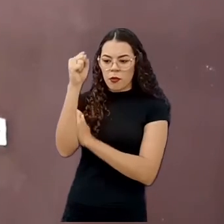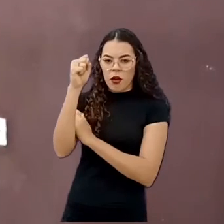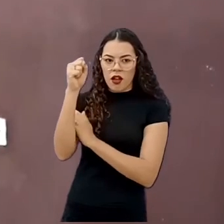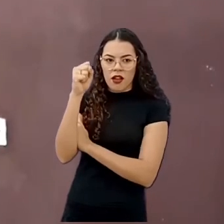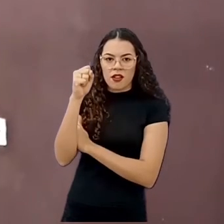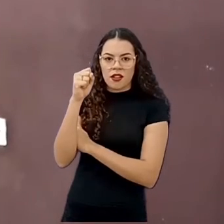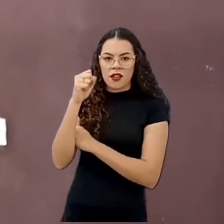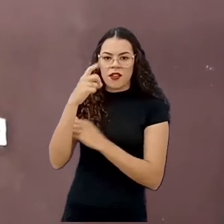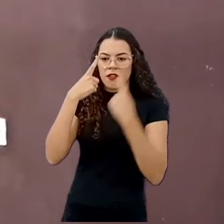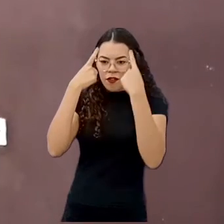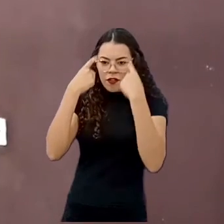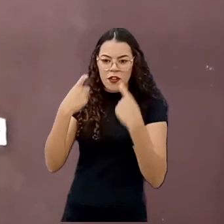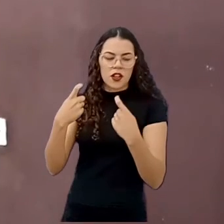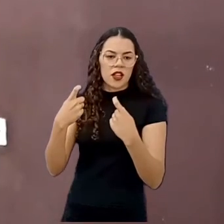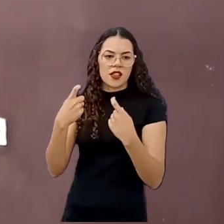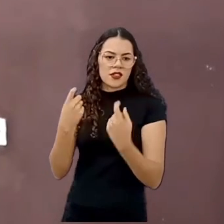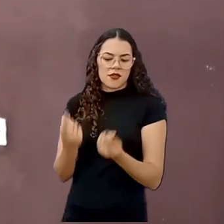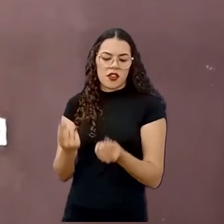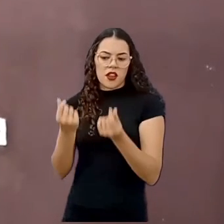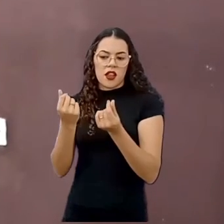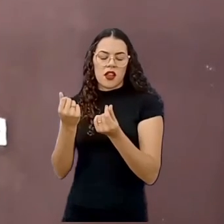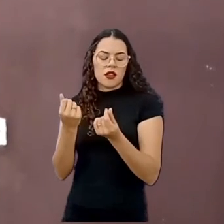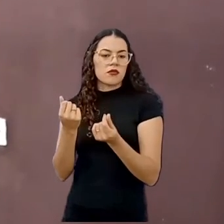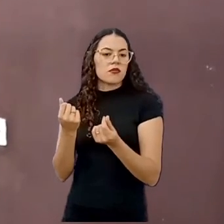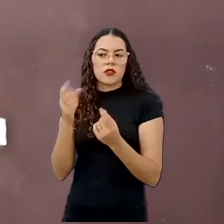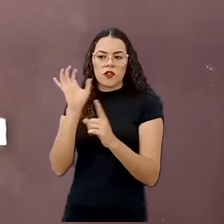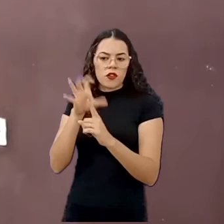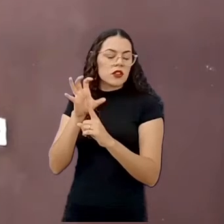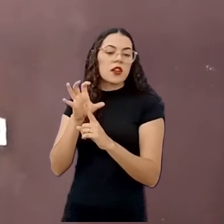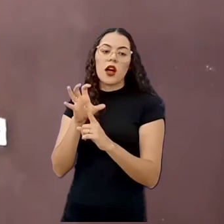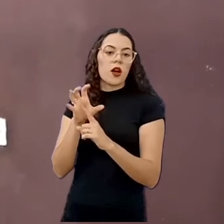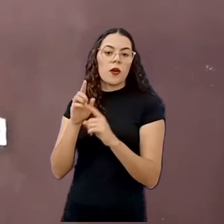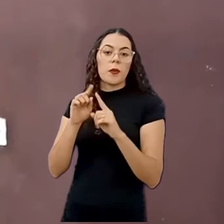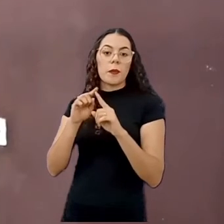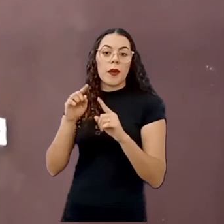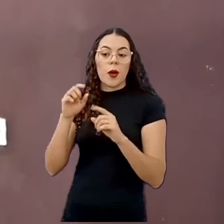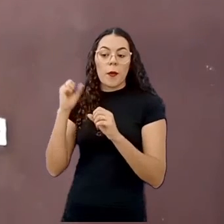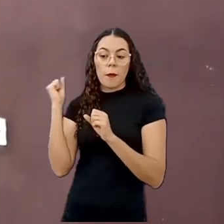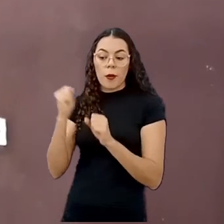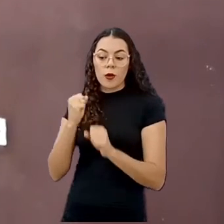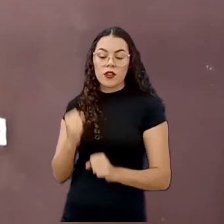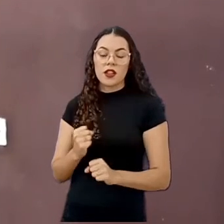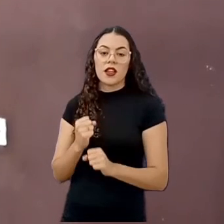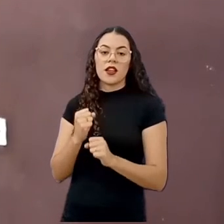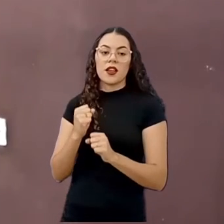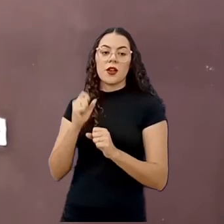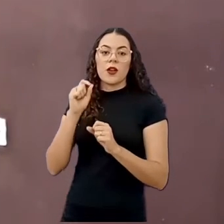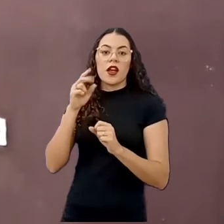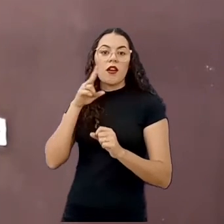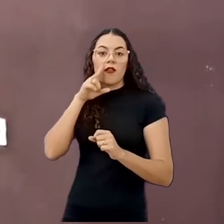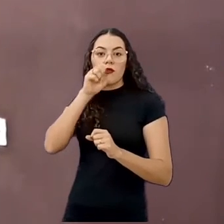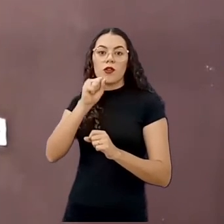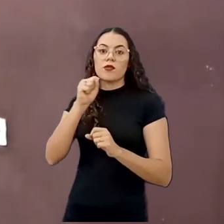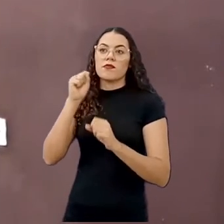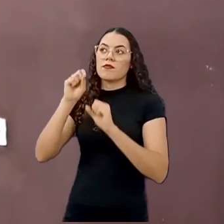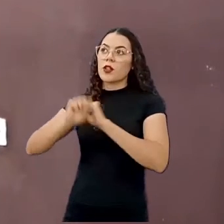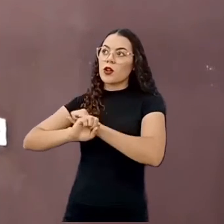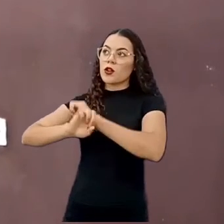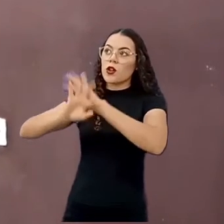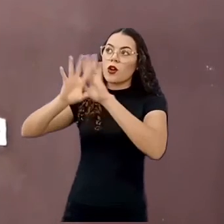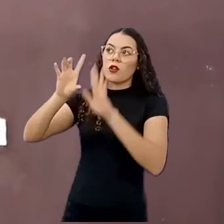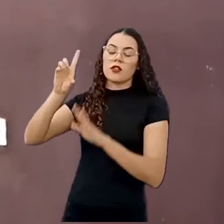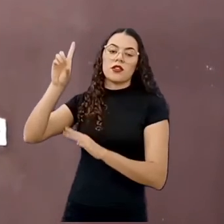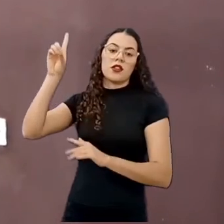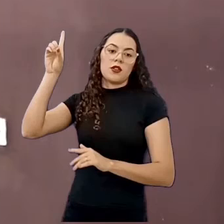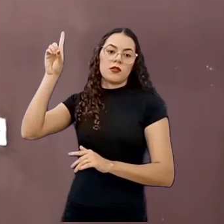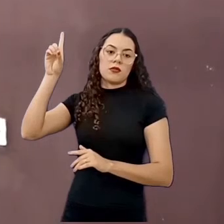violência, ou até mesmo de dinheiro, ou de influência, mas um poder segundo a força da glória de Deus, ou seja,